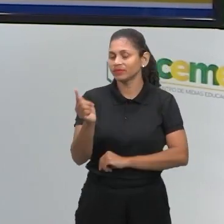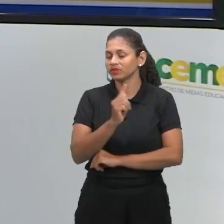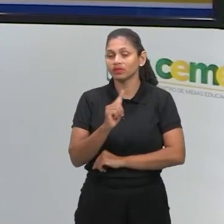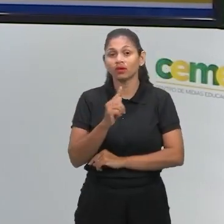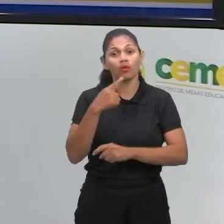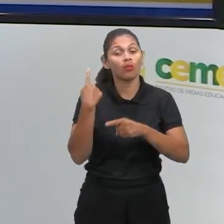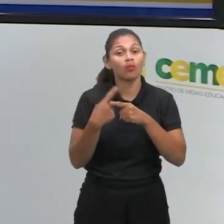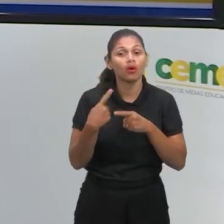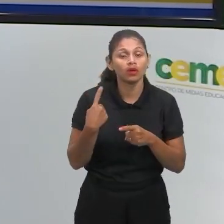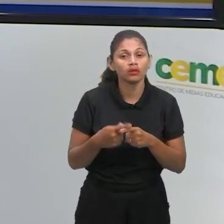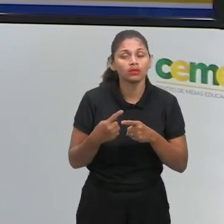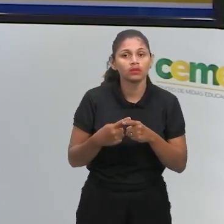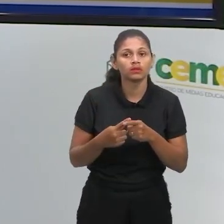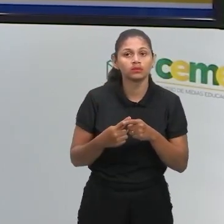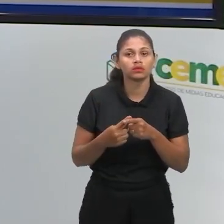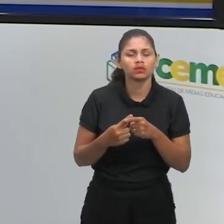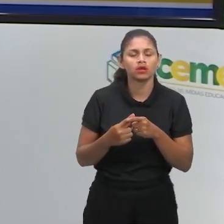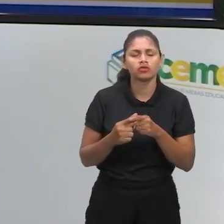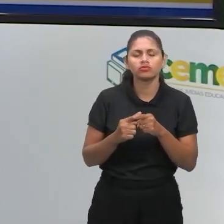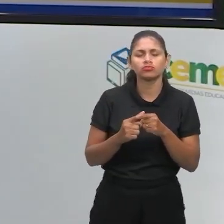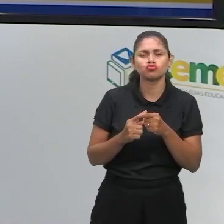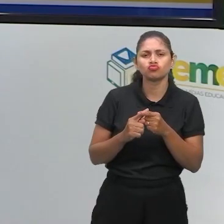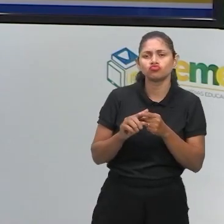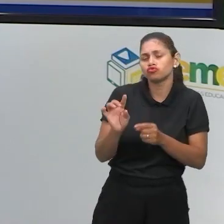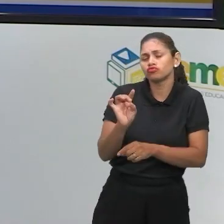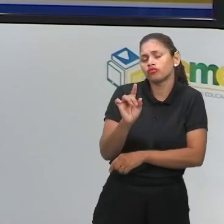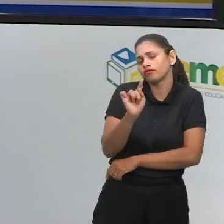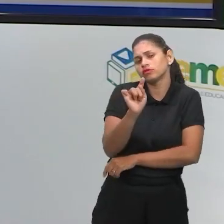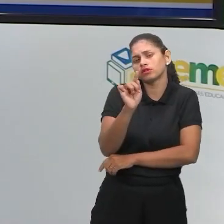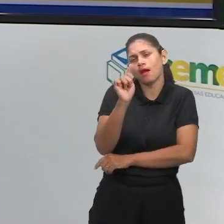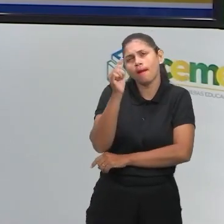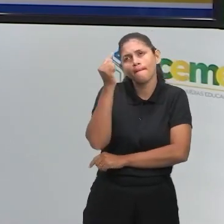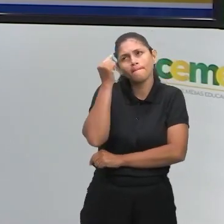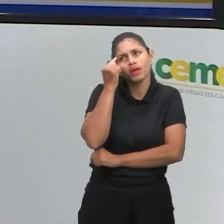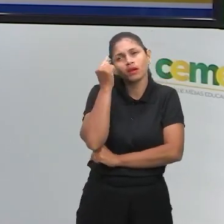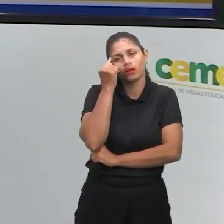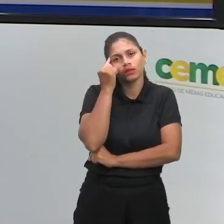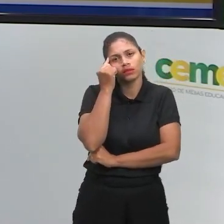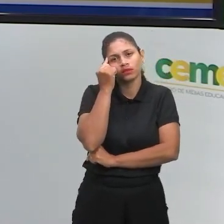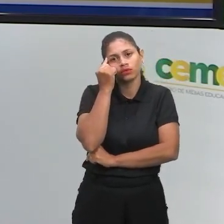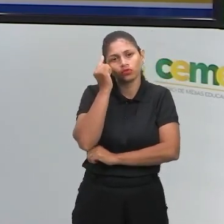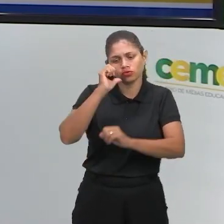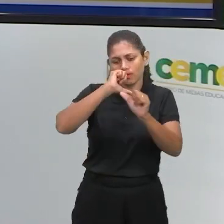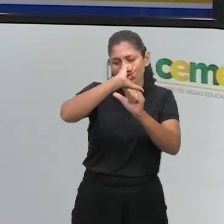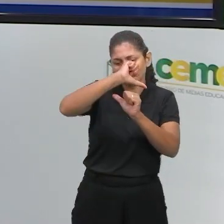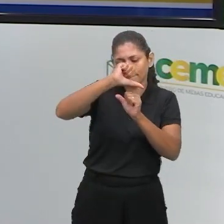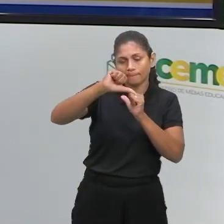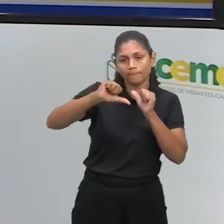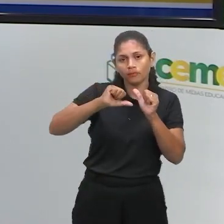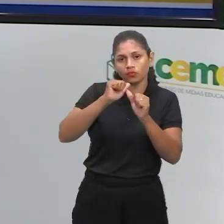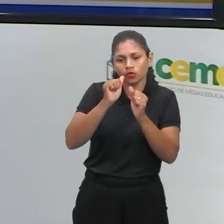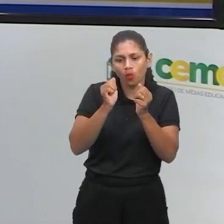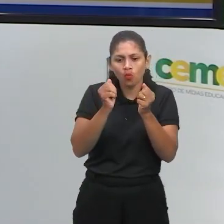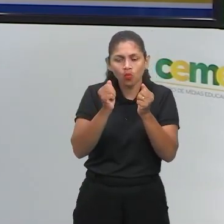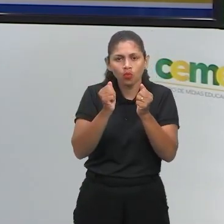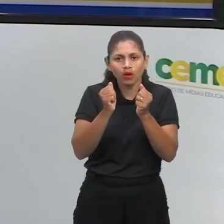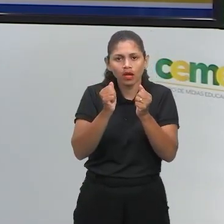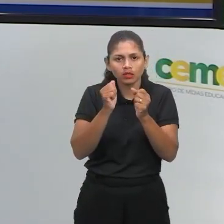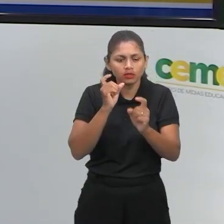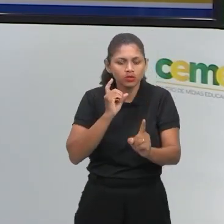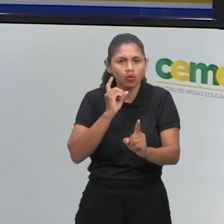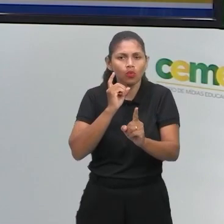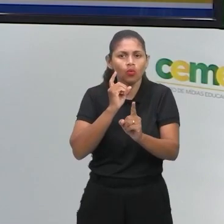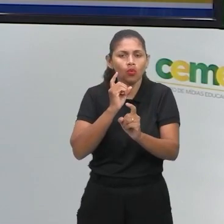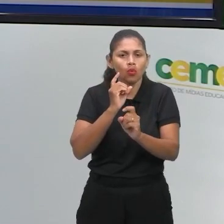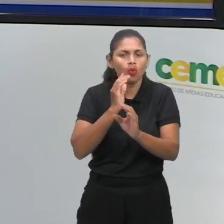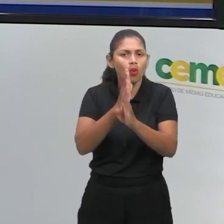Por quê? Bastava você imaginar que quando você faz essa conversão, você vai chegar no número próximo de 1. E o único valor próximo